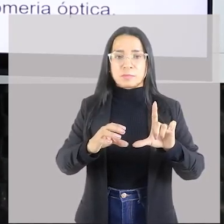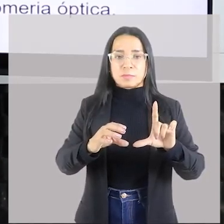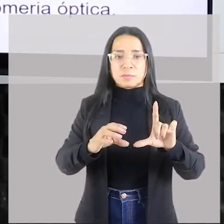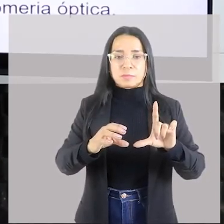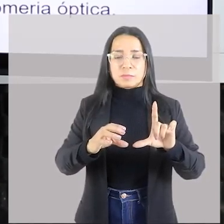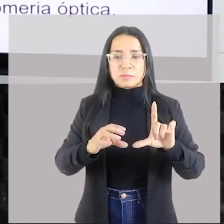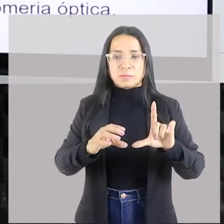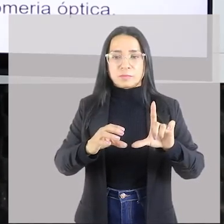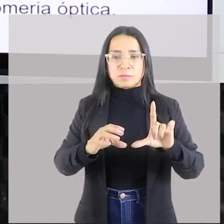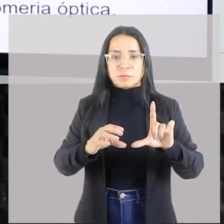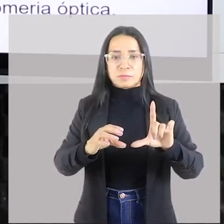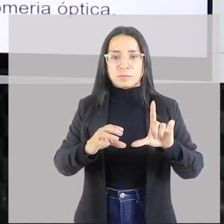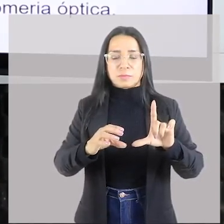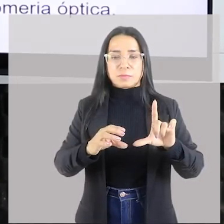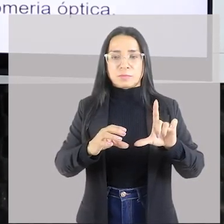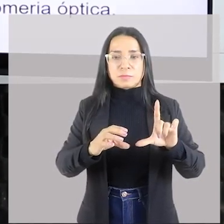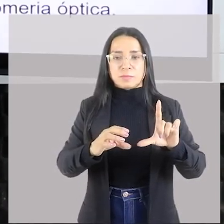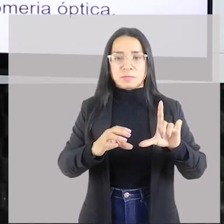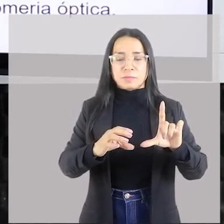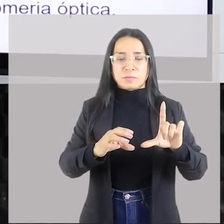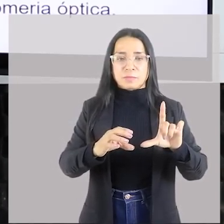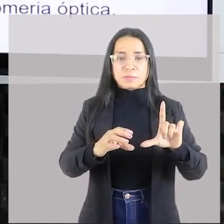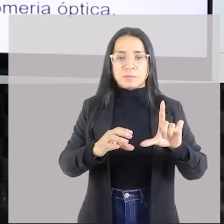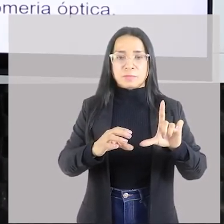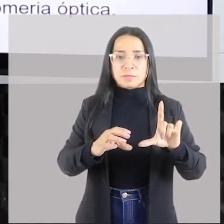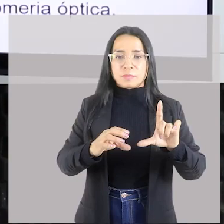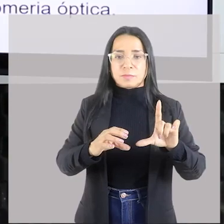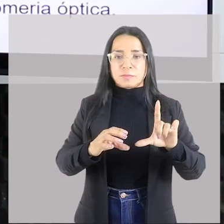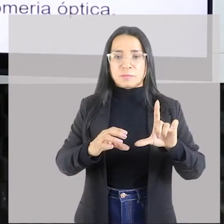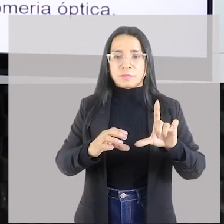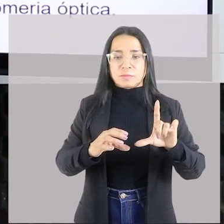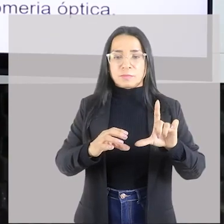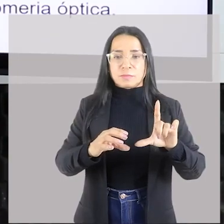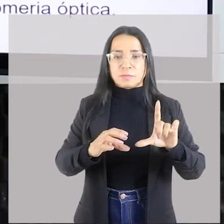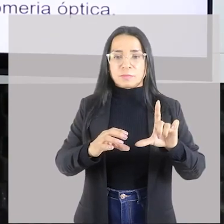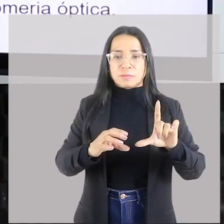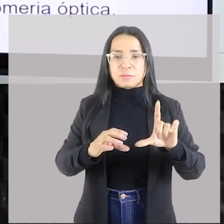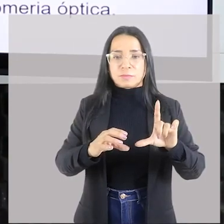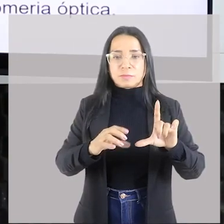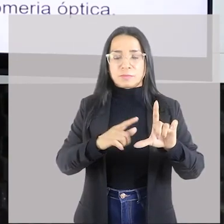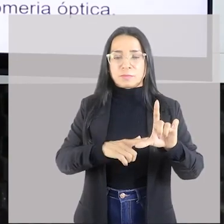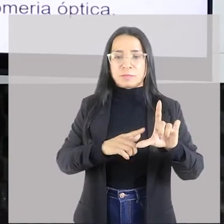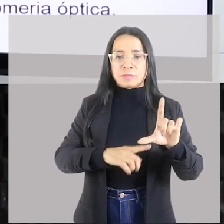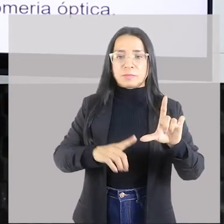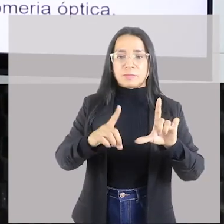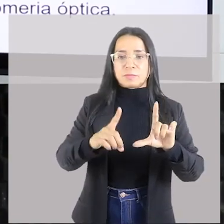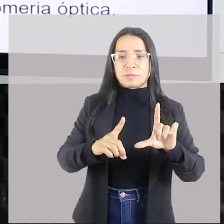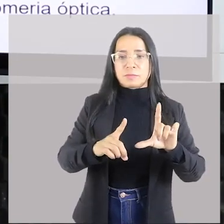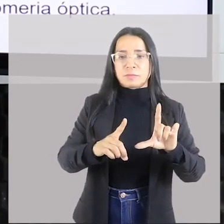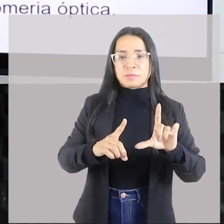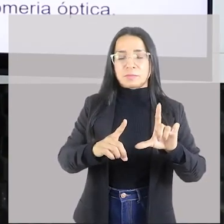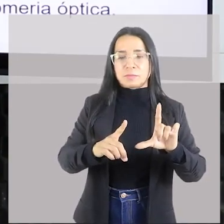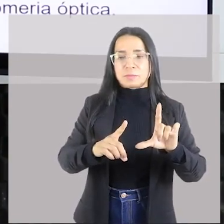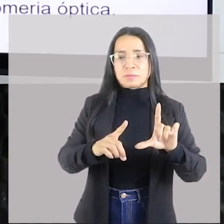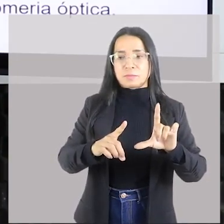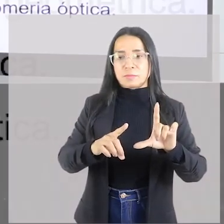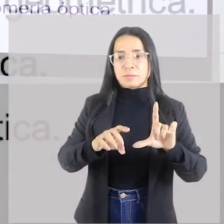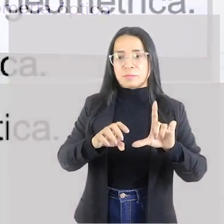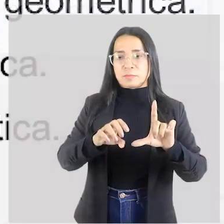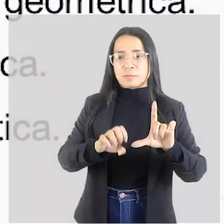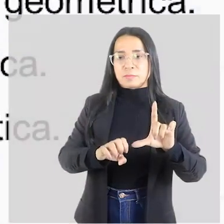apresentar... Gente, é um alceno e pode apresentar isomeria geométrica. Não é um alcino e ali não tem isomeria óptica,